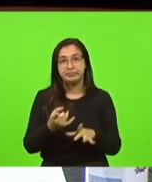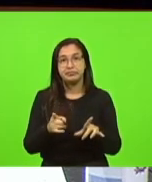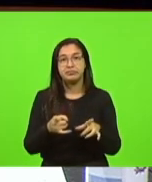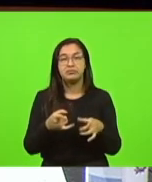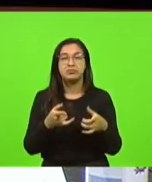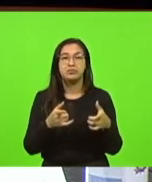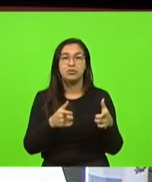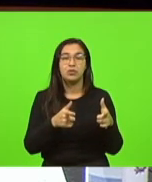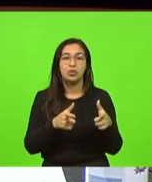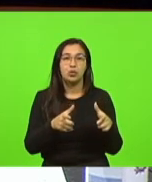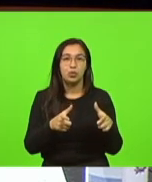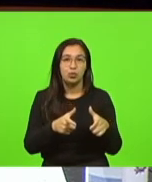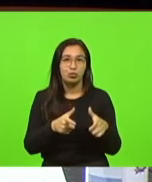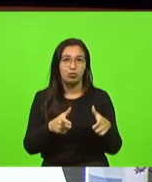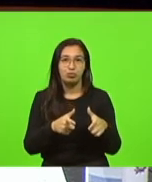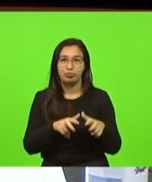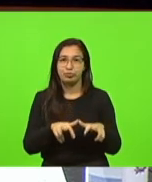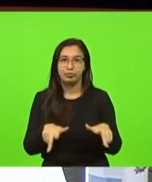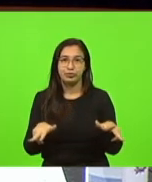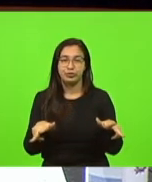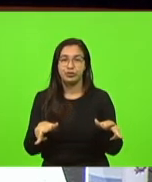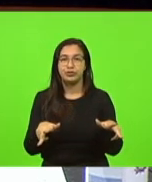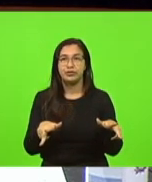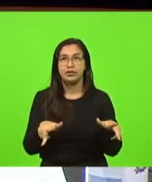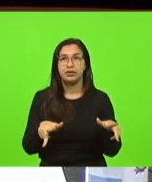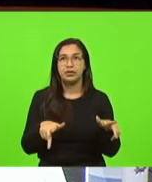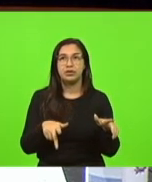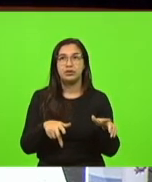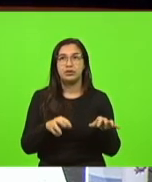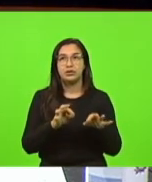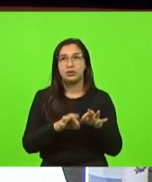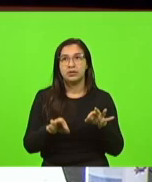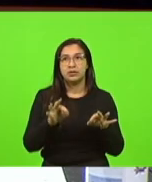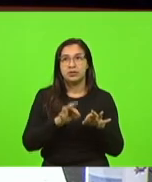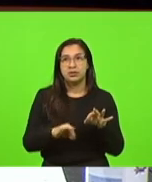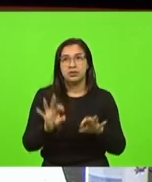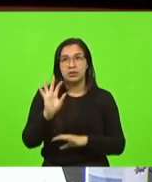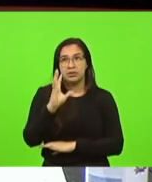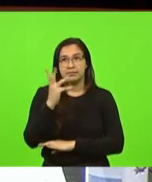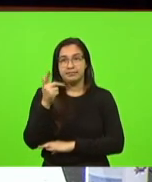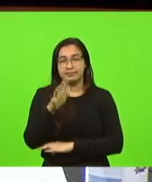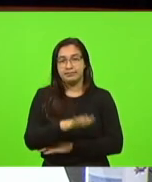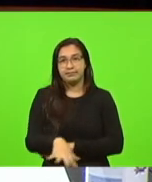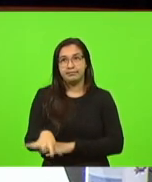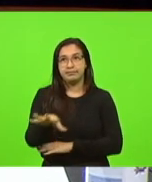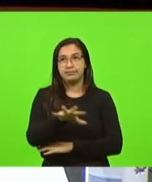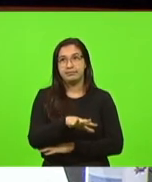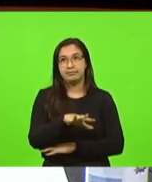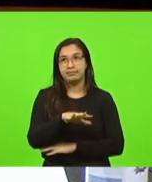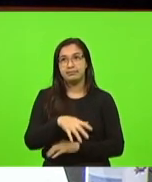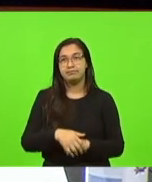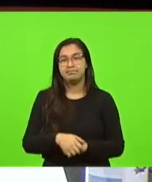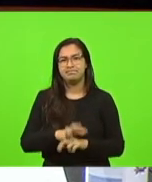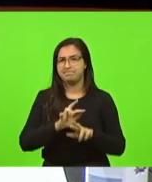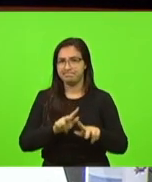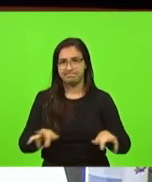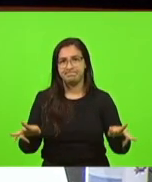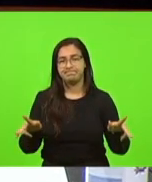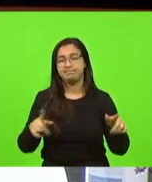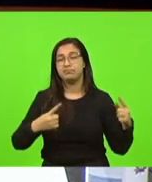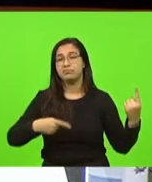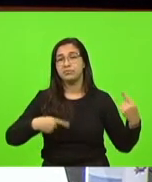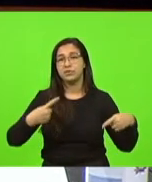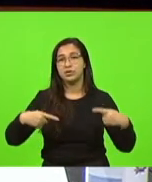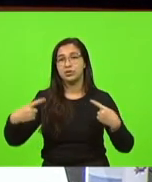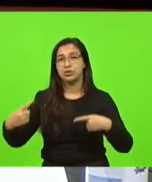classe, de entidades ambientalistas. Enfim, a discussão em